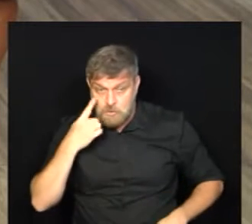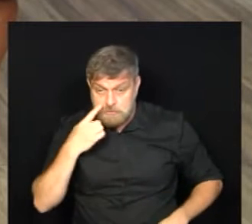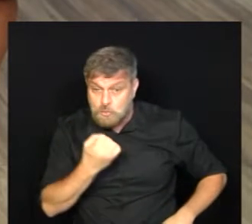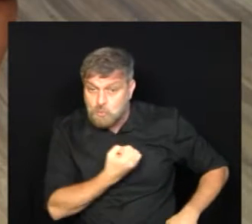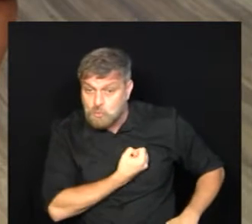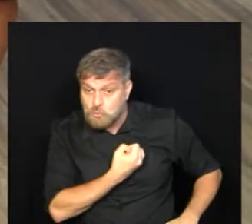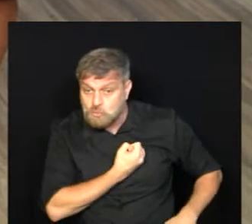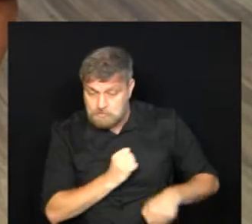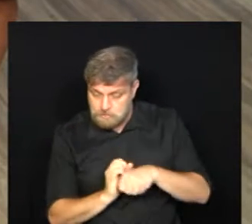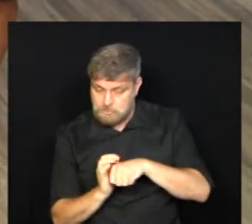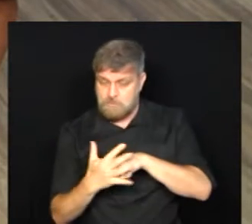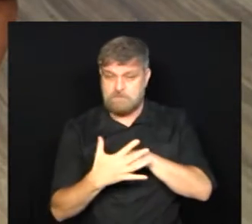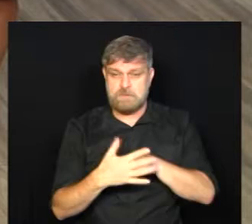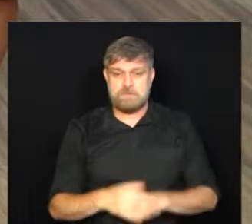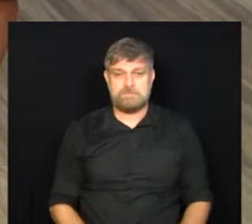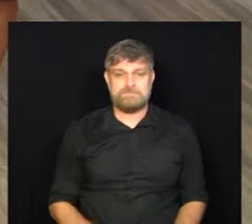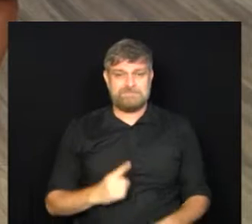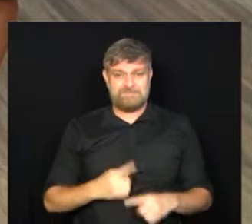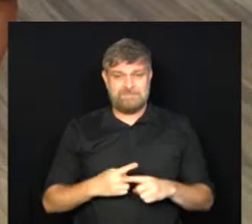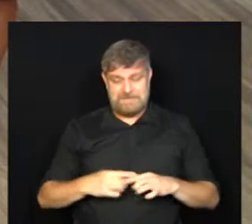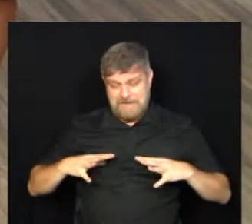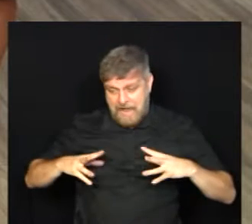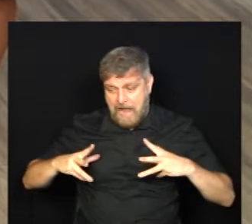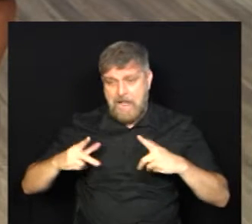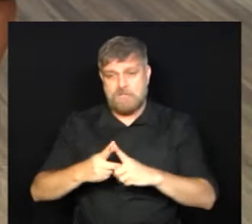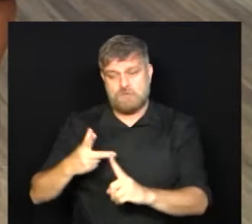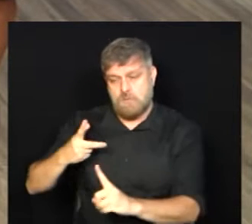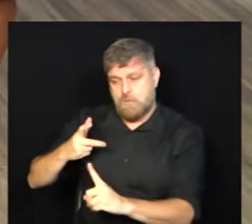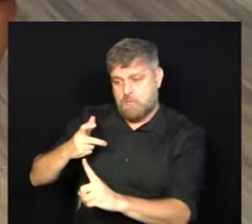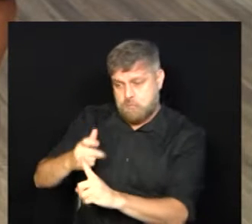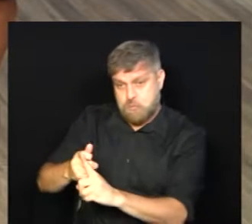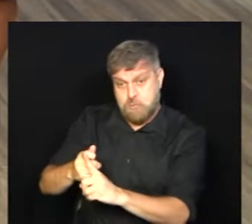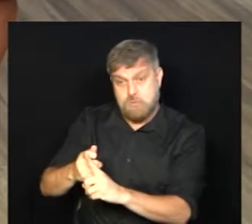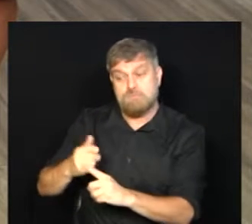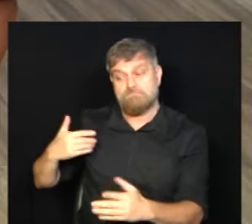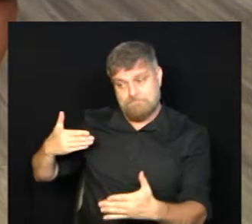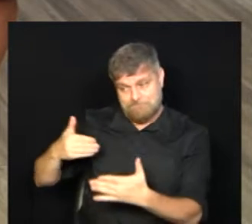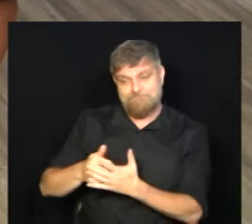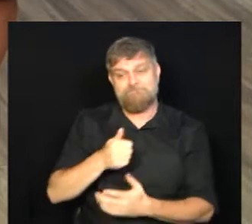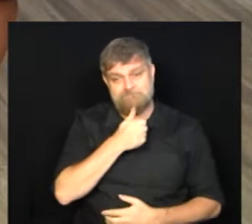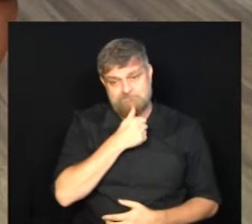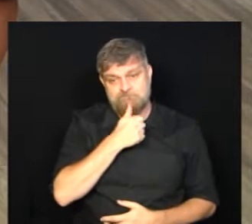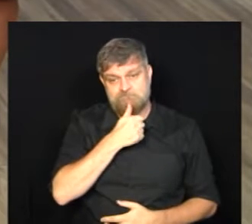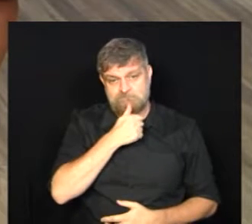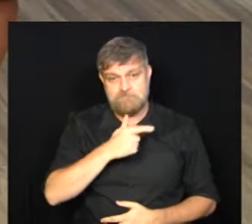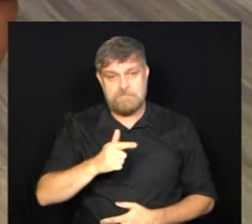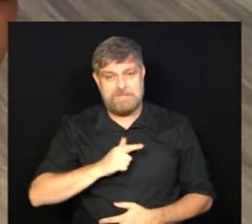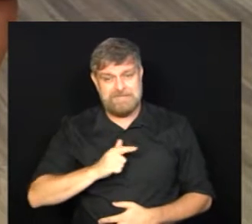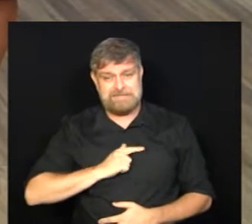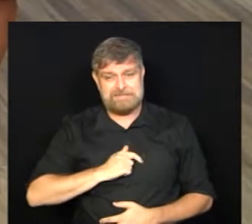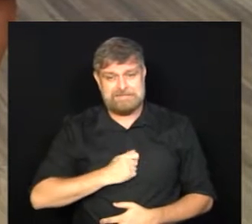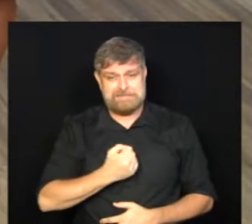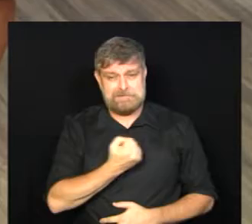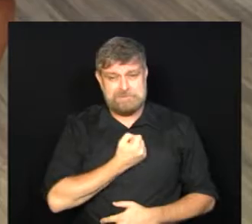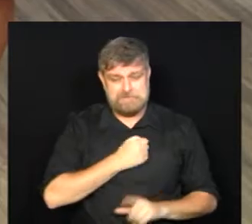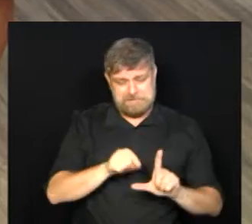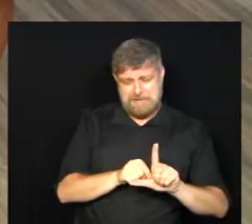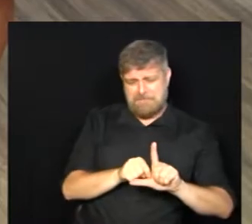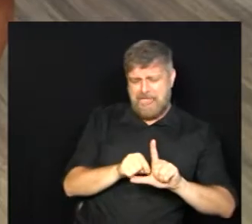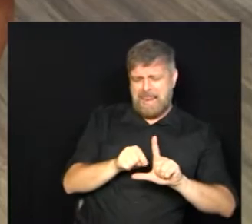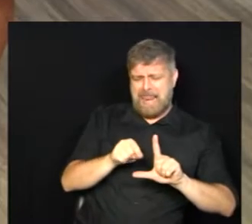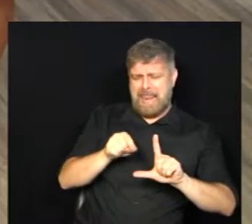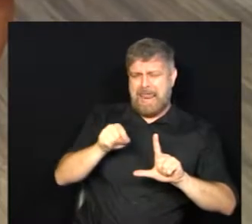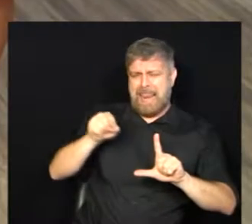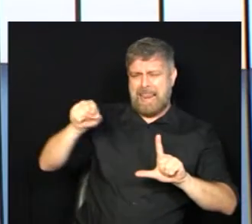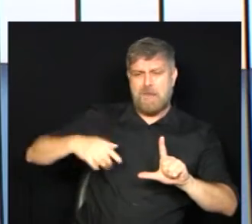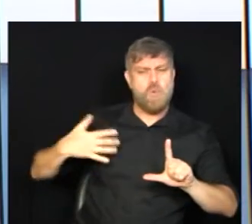Vamos então às informações. Porque até que todo mundo esteja imunizado, a gente ainda tem, infelizmente, altos índices, né? Números